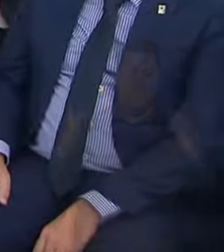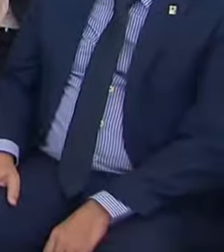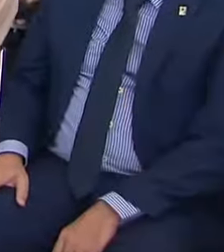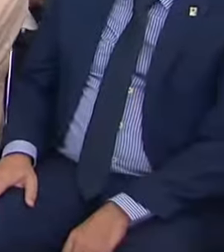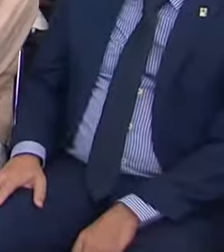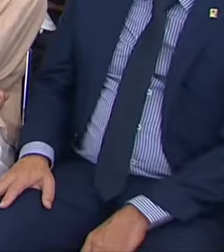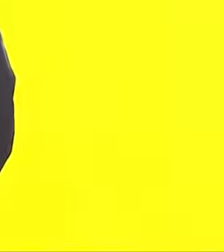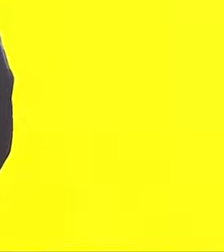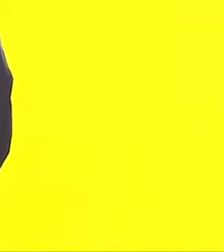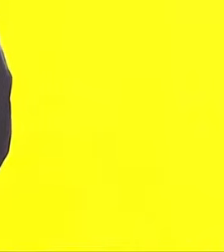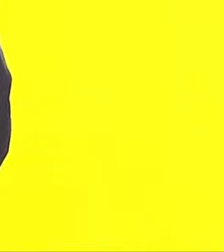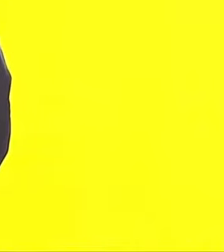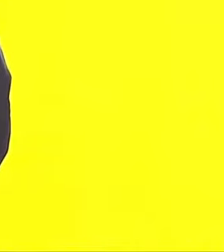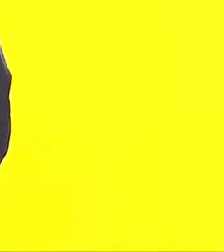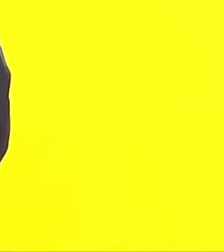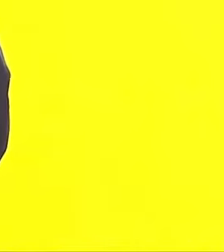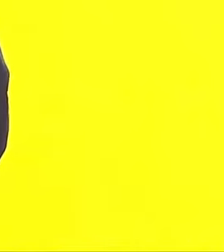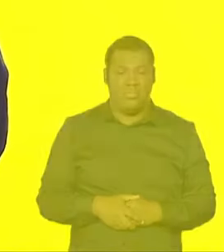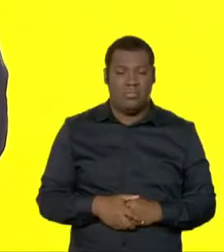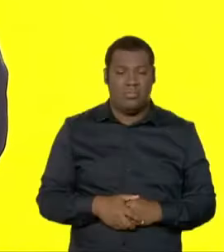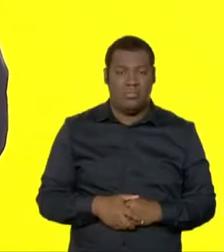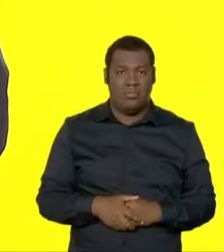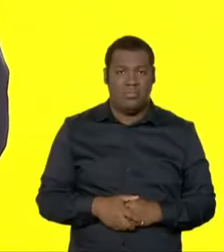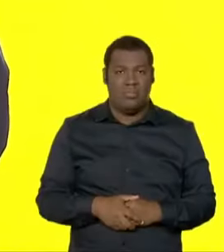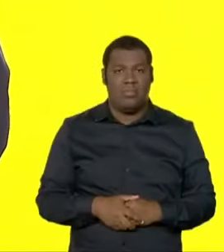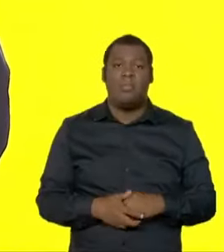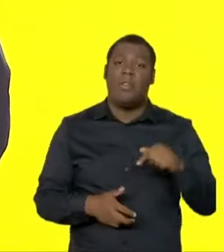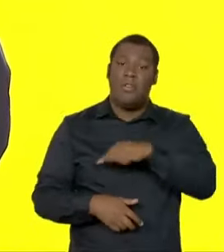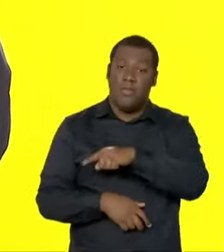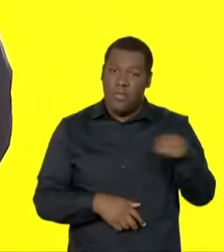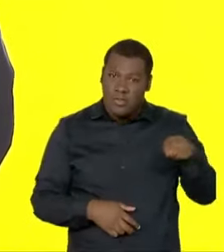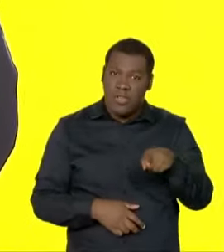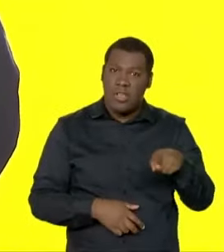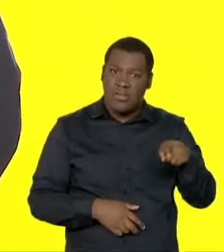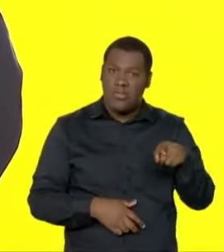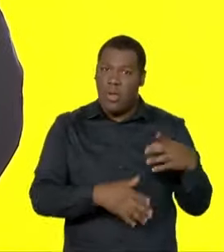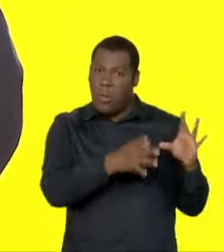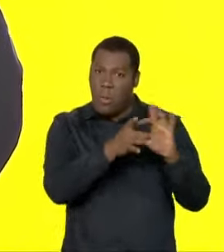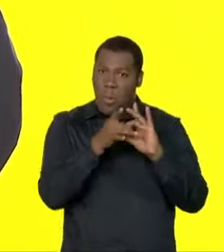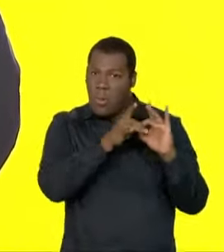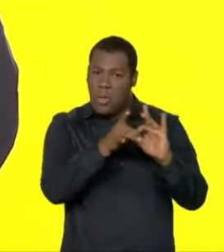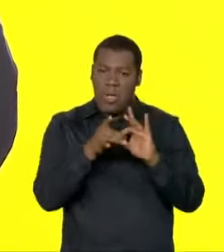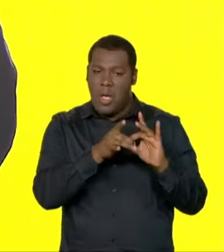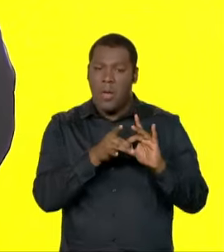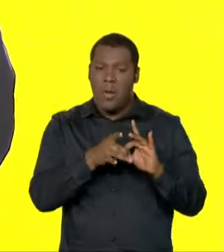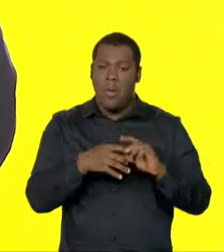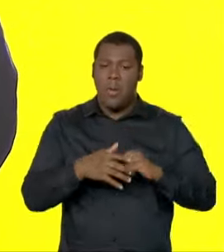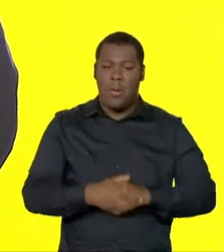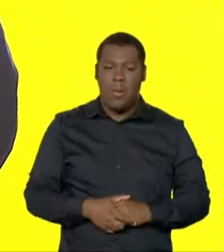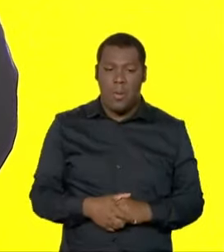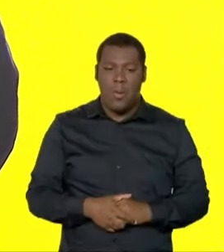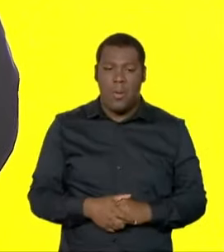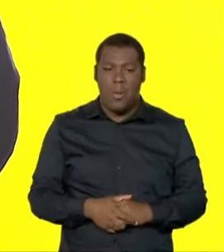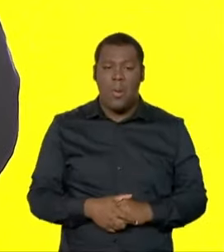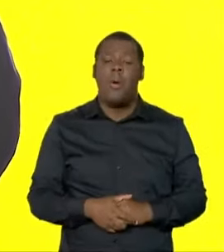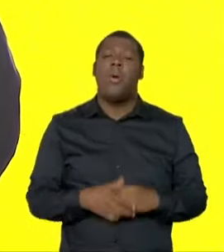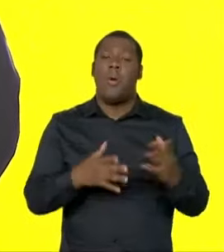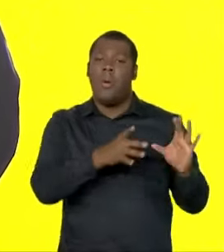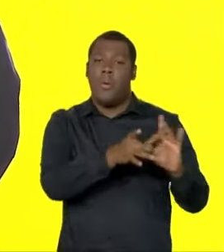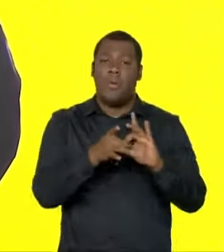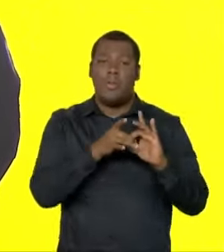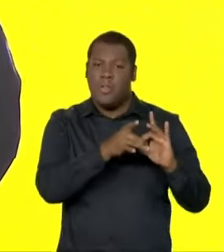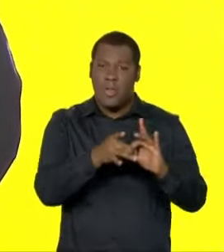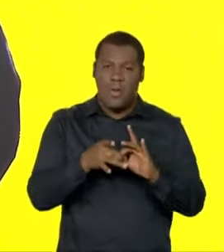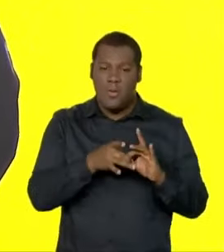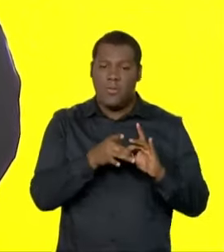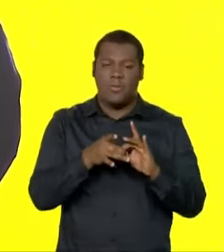A nossa opção é o Brasil, todos aqui estão comprometidos com o Brasil, cada um na sua praia, mas acho que todo mundo junto, nós temos que remar